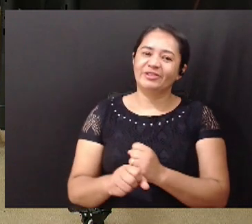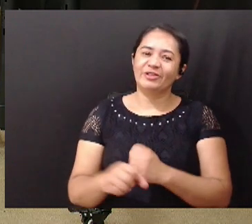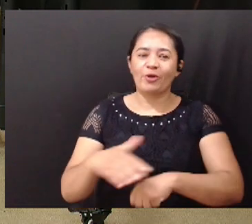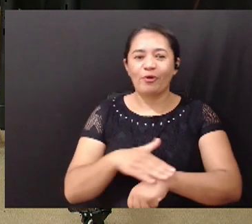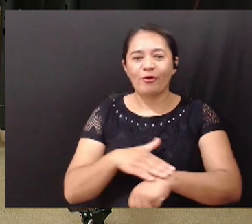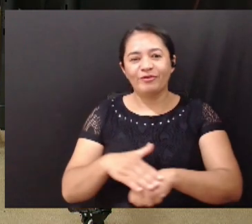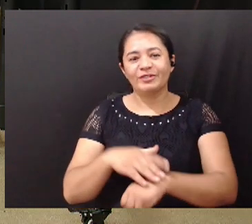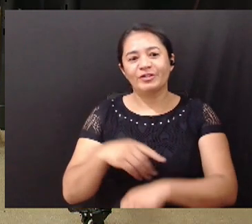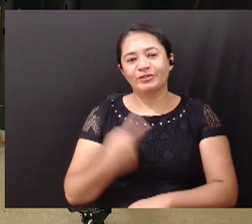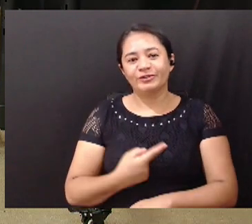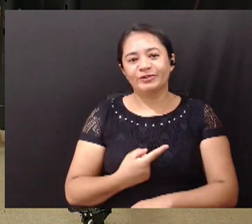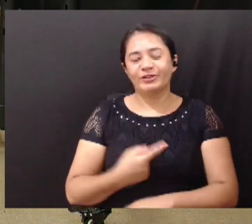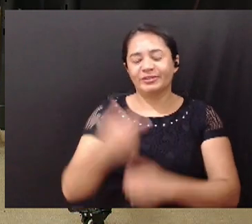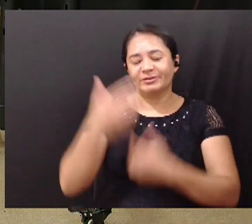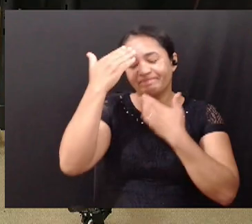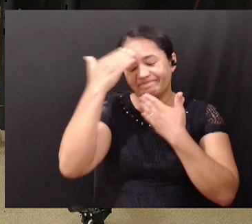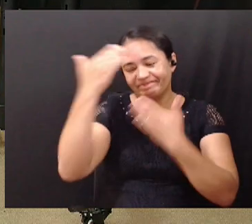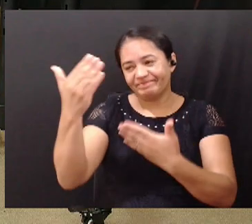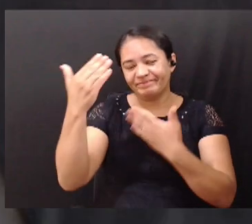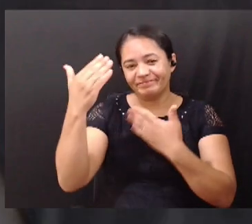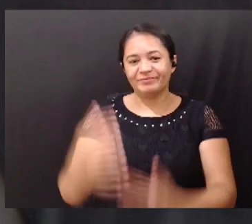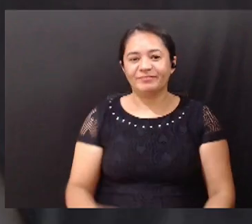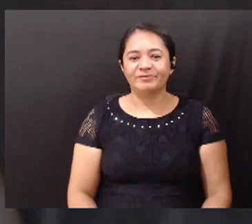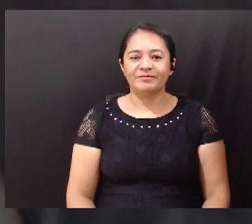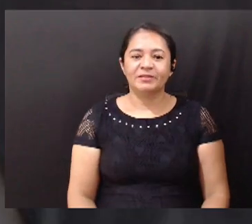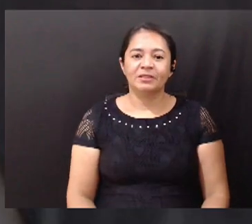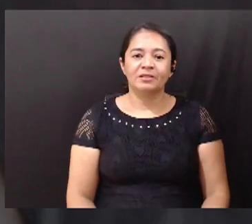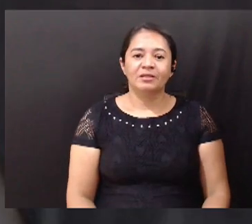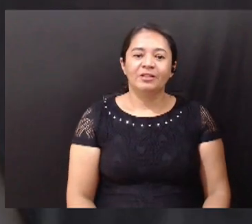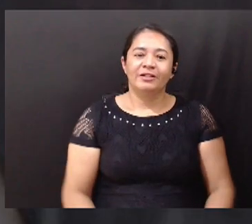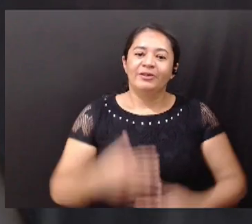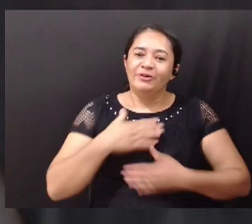agradece demais. Obrigada, Vanessa. Imagina, foi um prazer estar aqui.